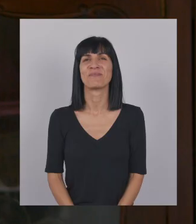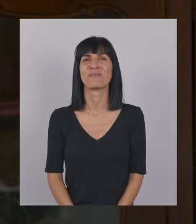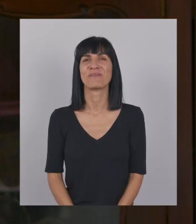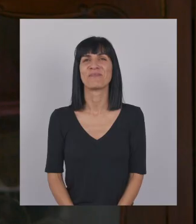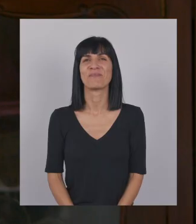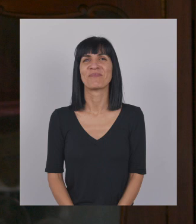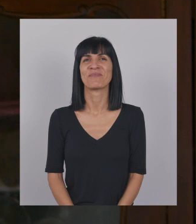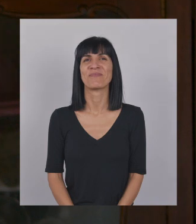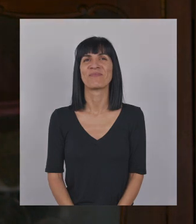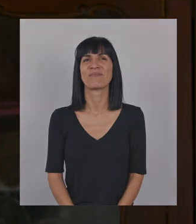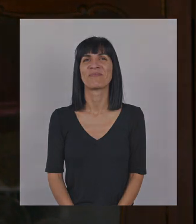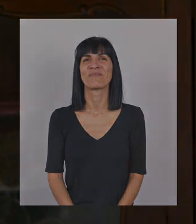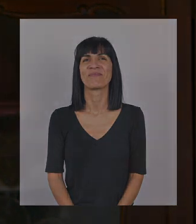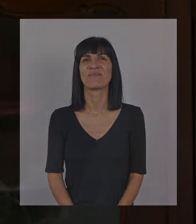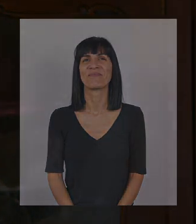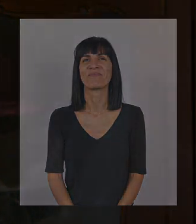e